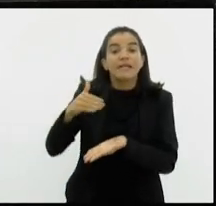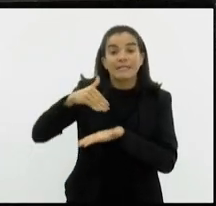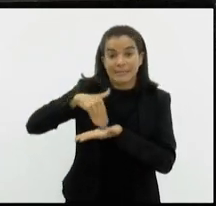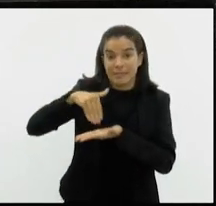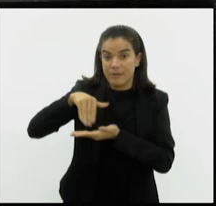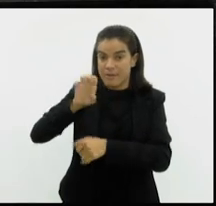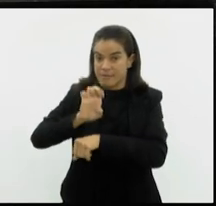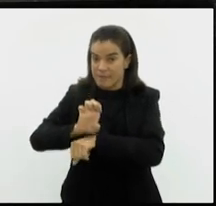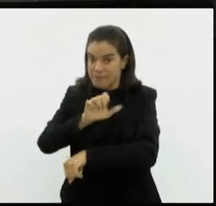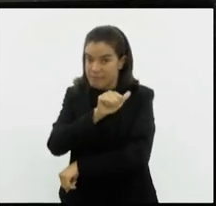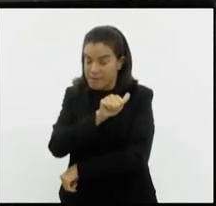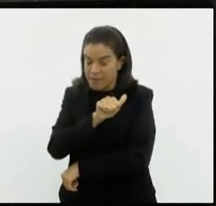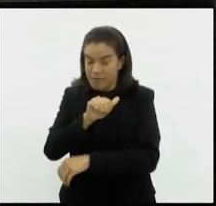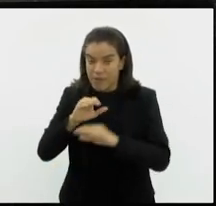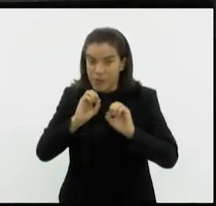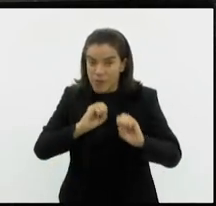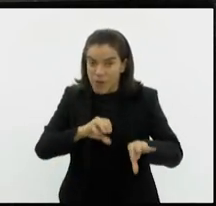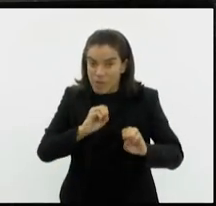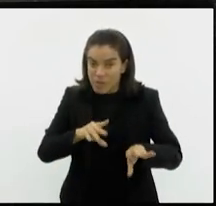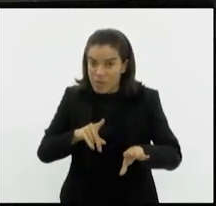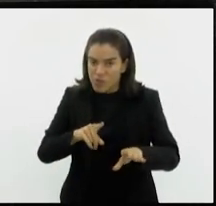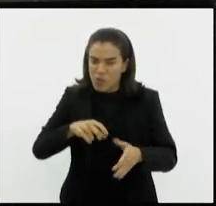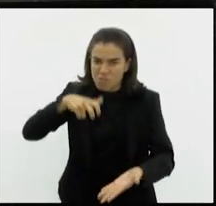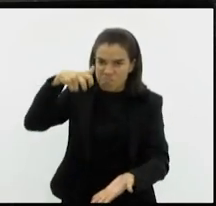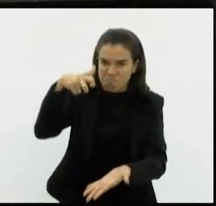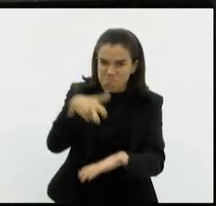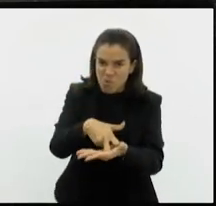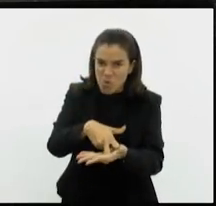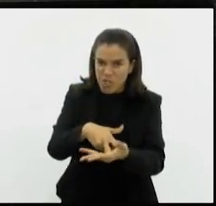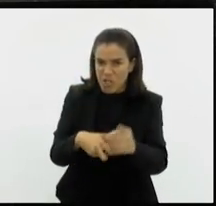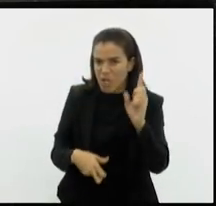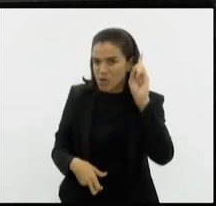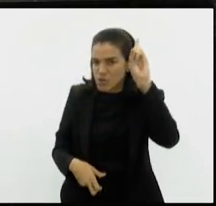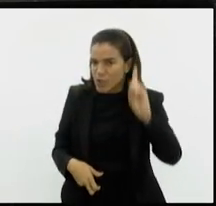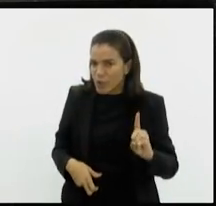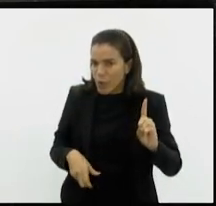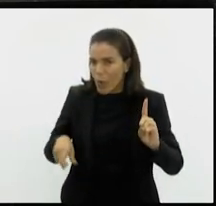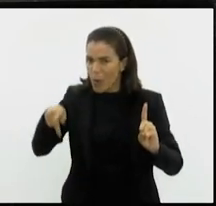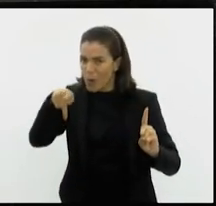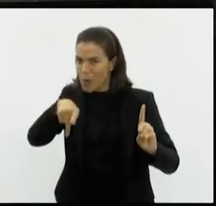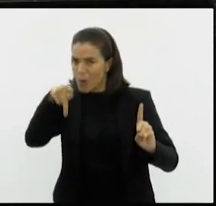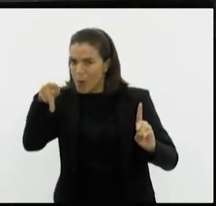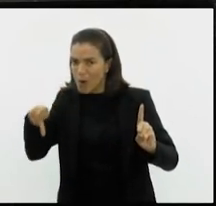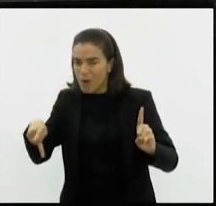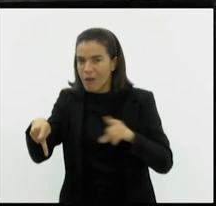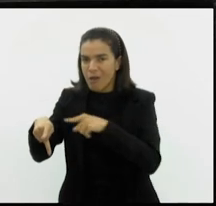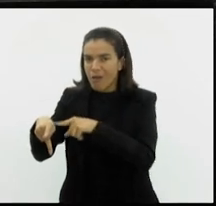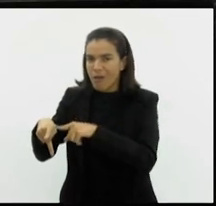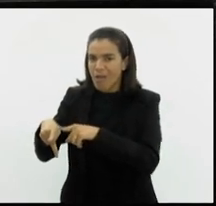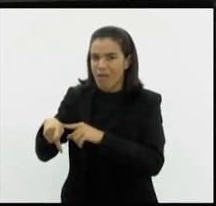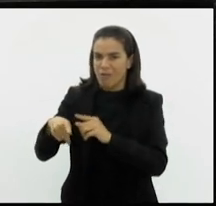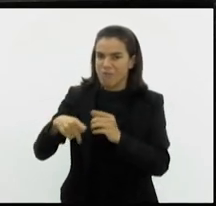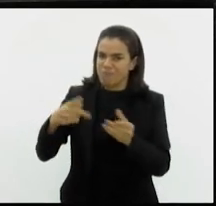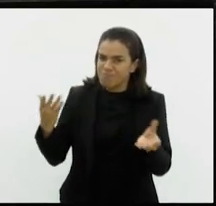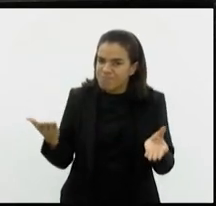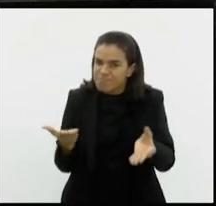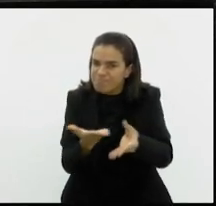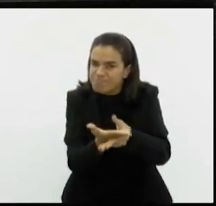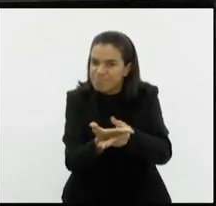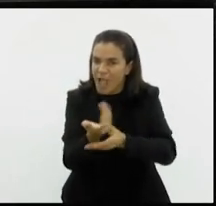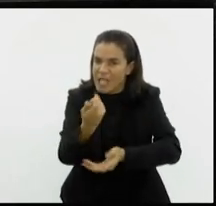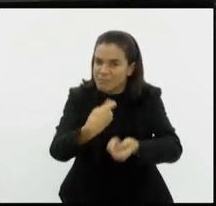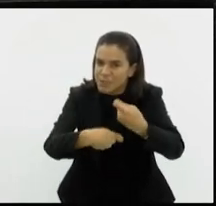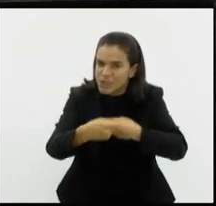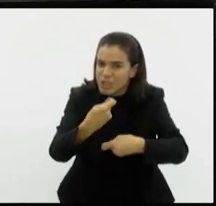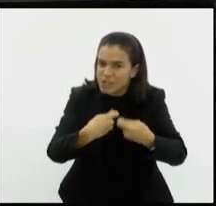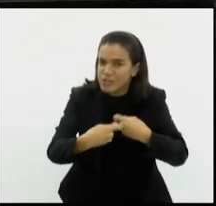Estadual de Educação não punir exemplarmente esses diretores esses professores abrindo o inquérito abrindo um